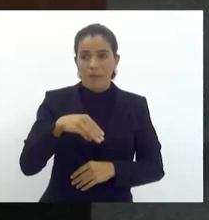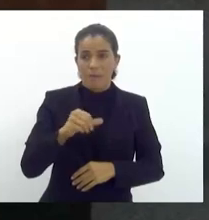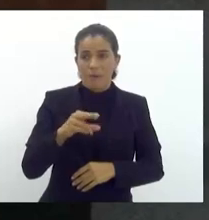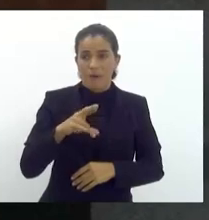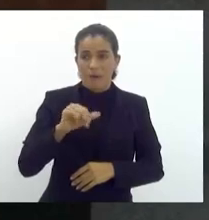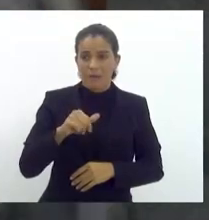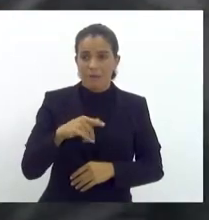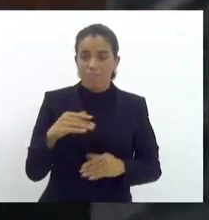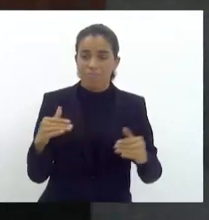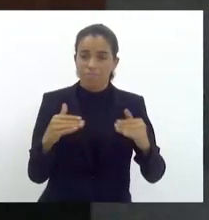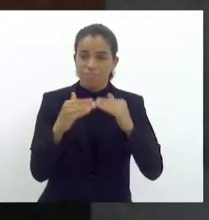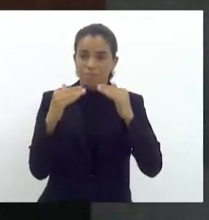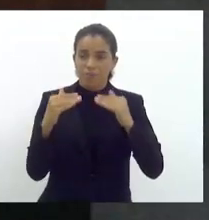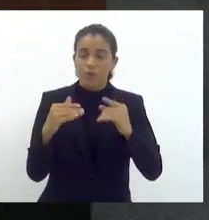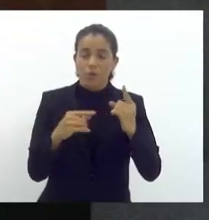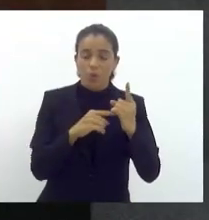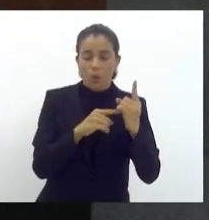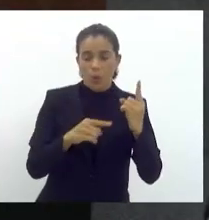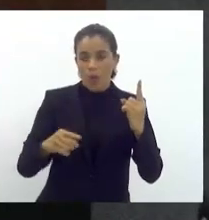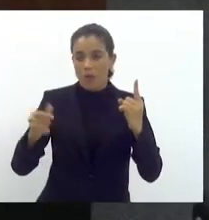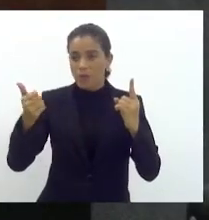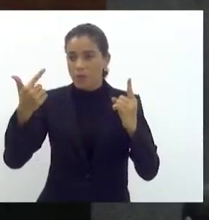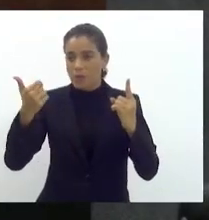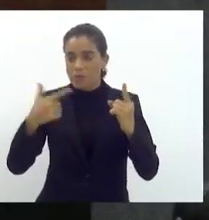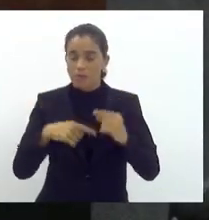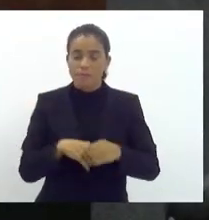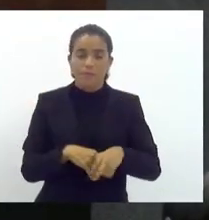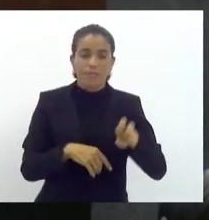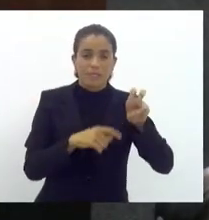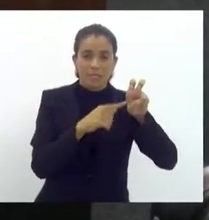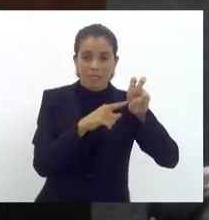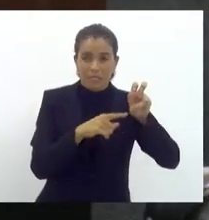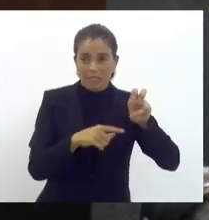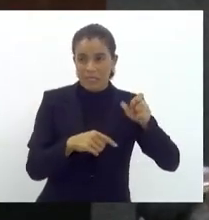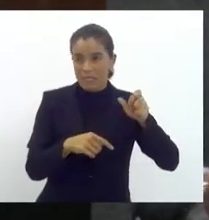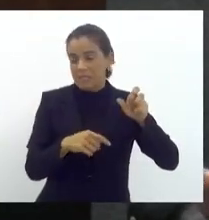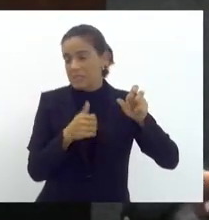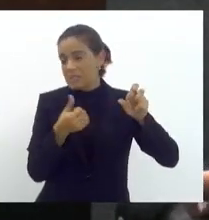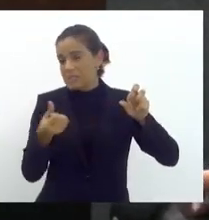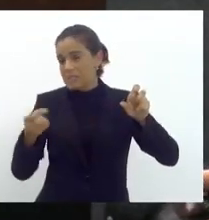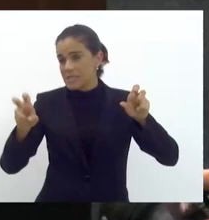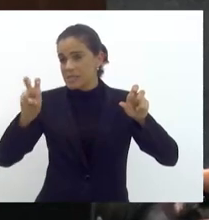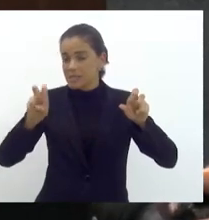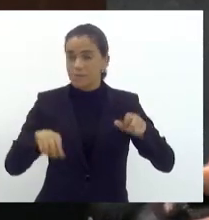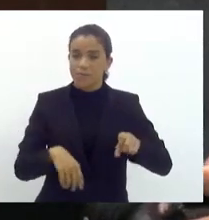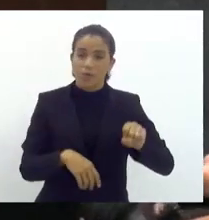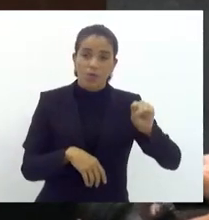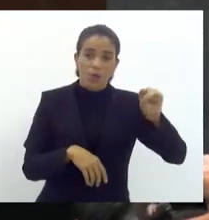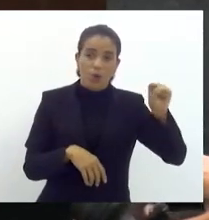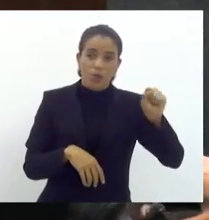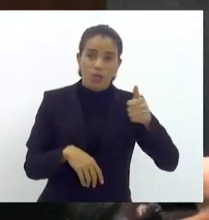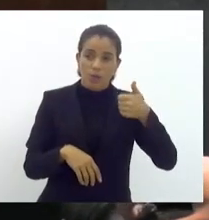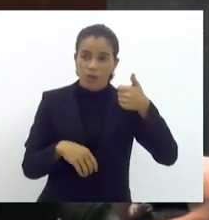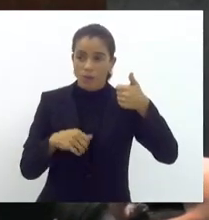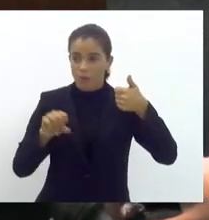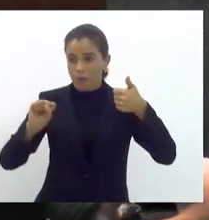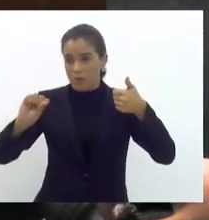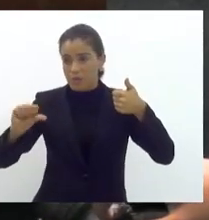favoráveis emendas de uma dose favoráveis emenda de 15 a 75 86